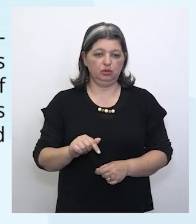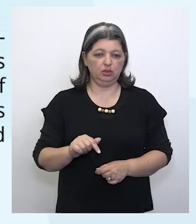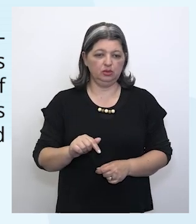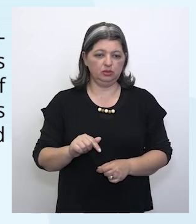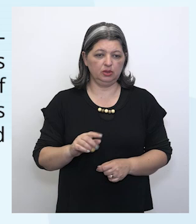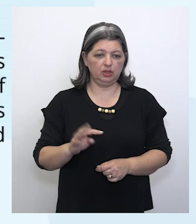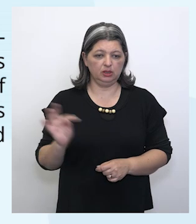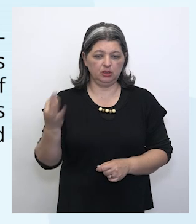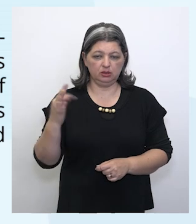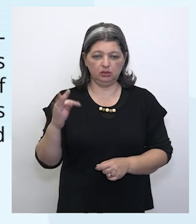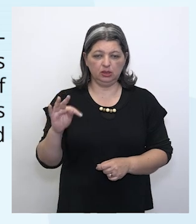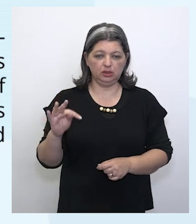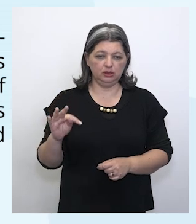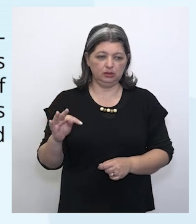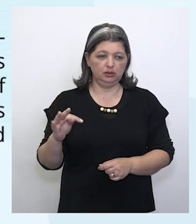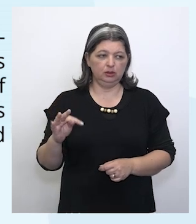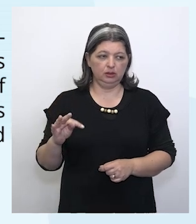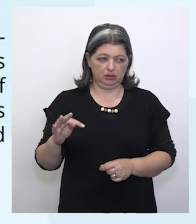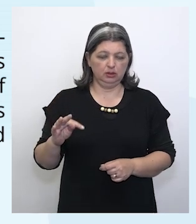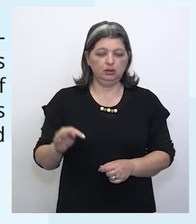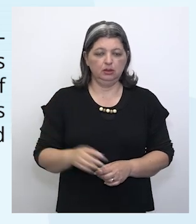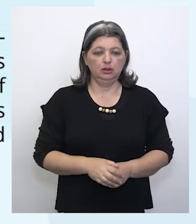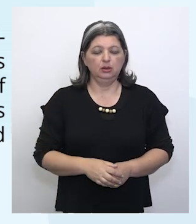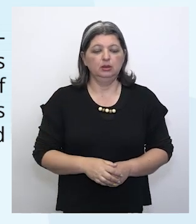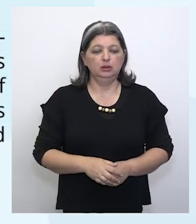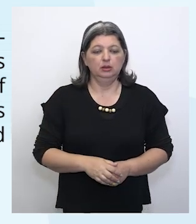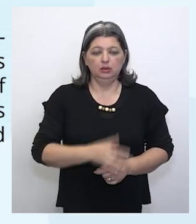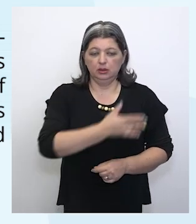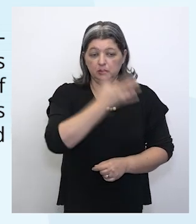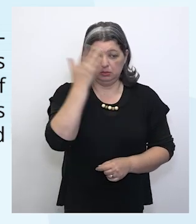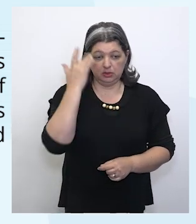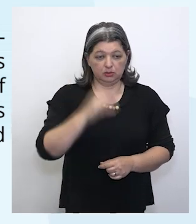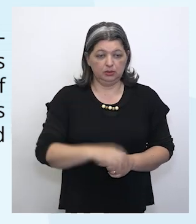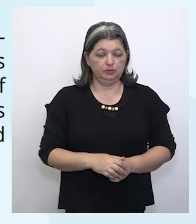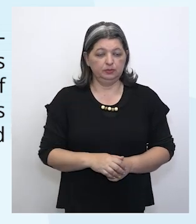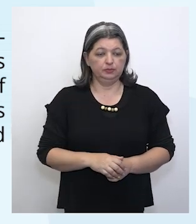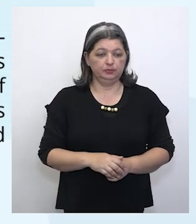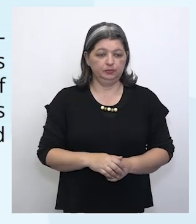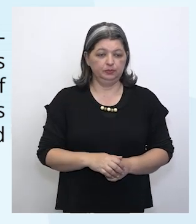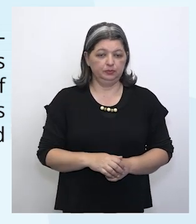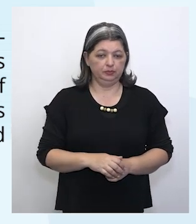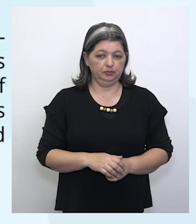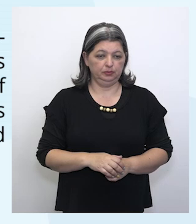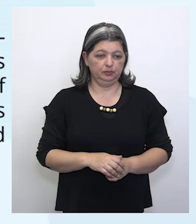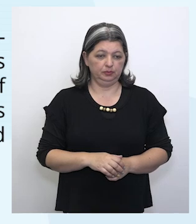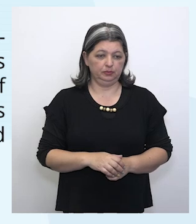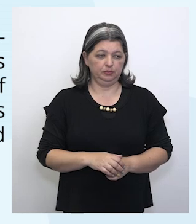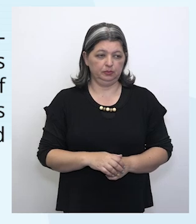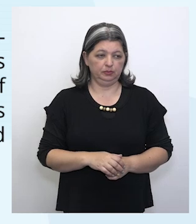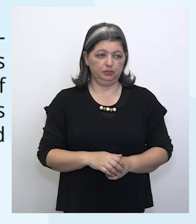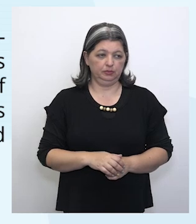novo, o nosso Lee está lá. Of the 8.2 billion tons, dos